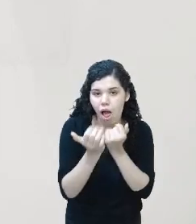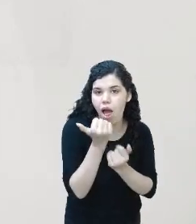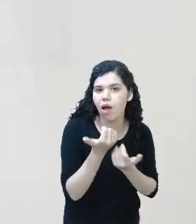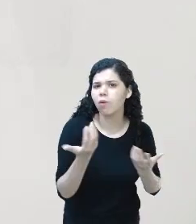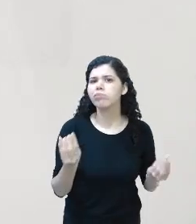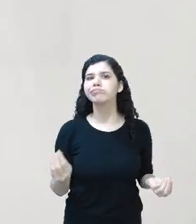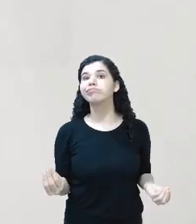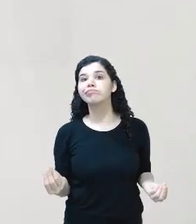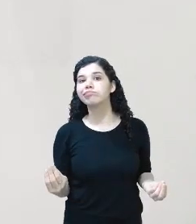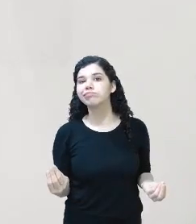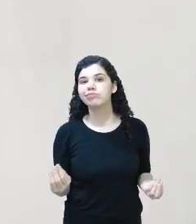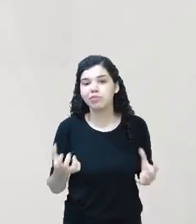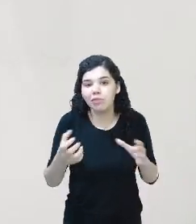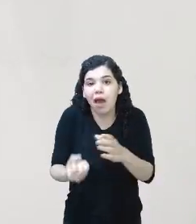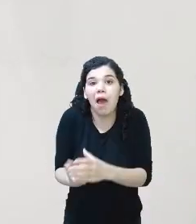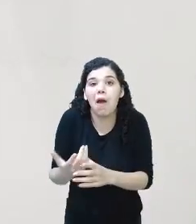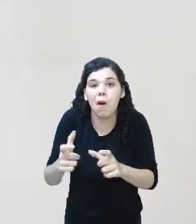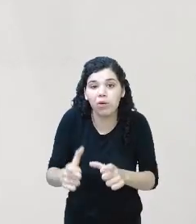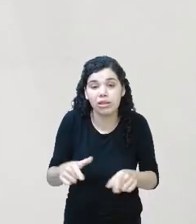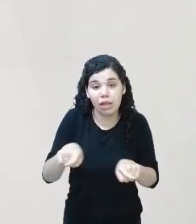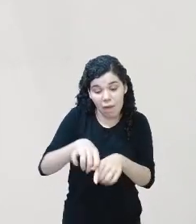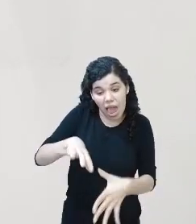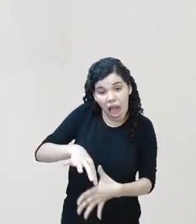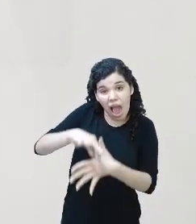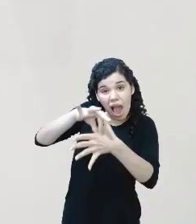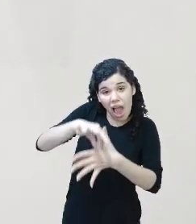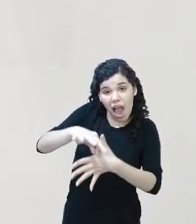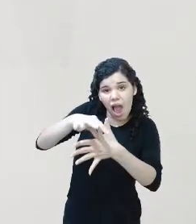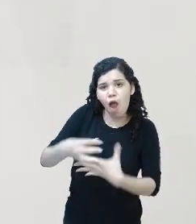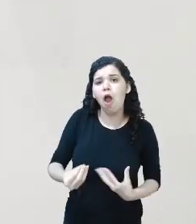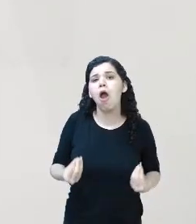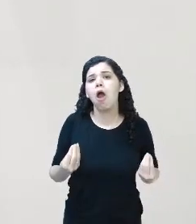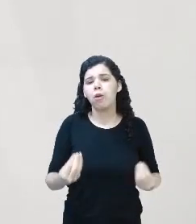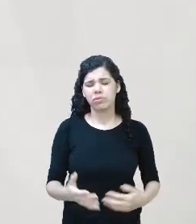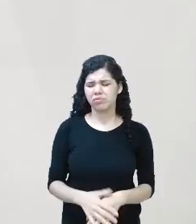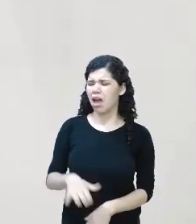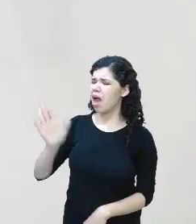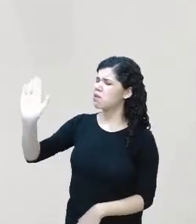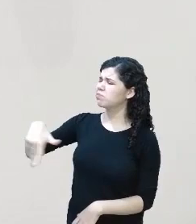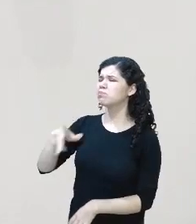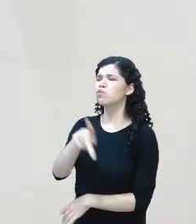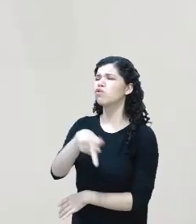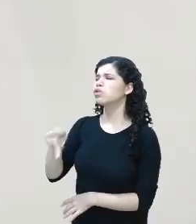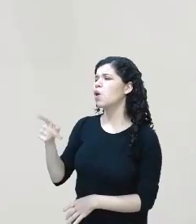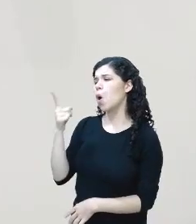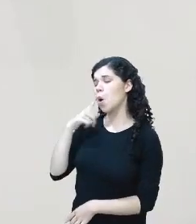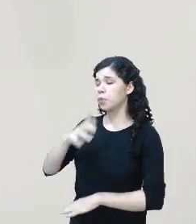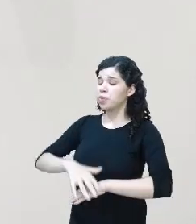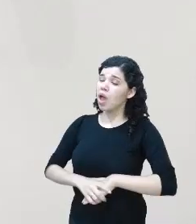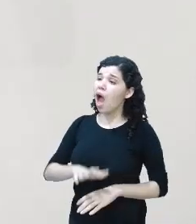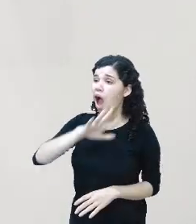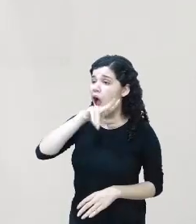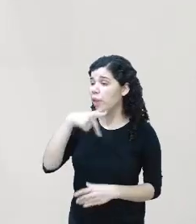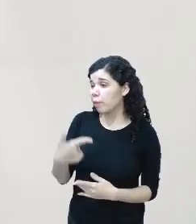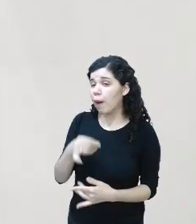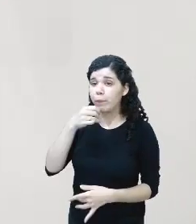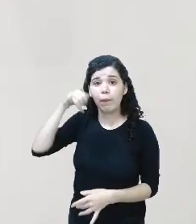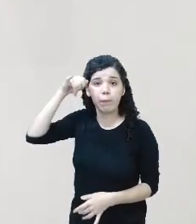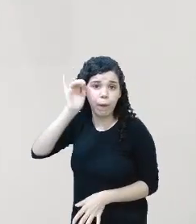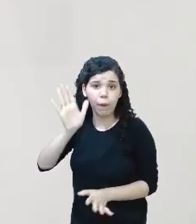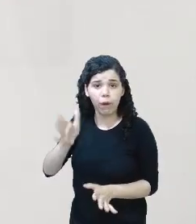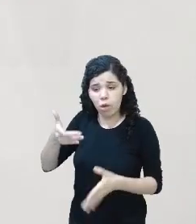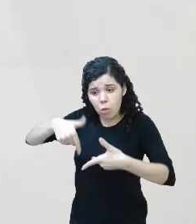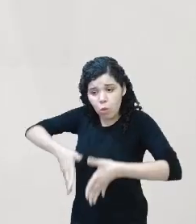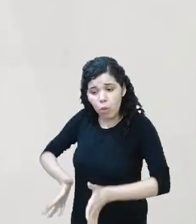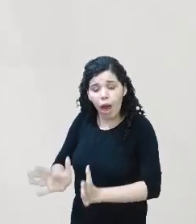come? A carne que você come? Professora, mas o animal, o boi, por exemplo,